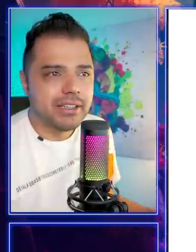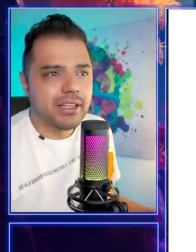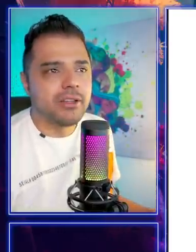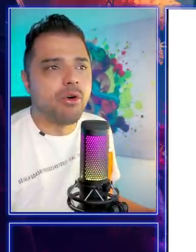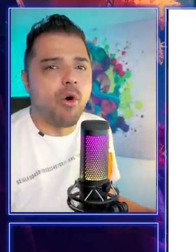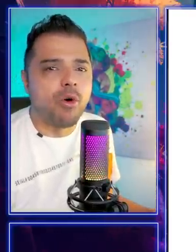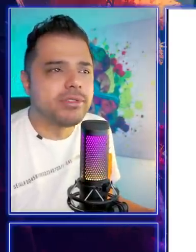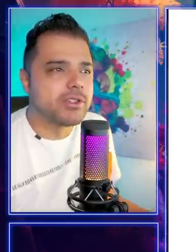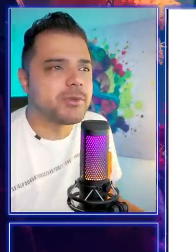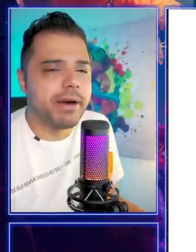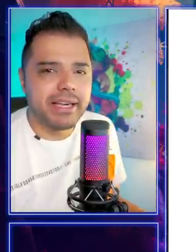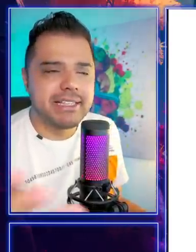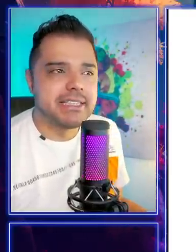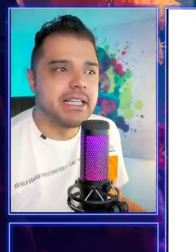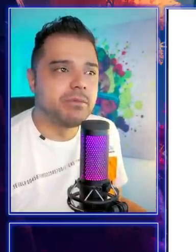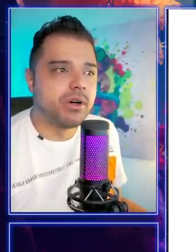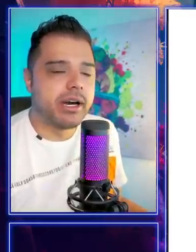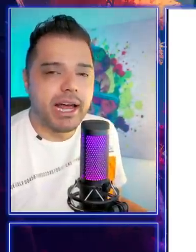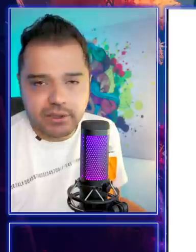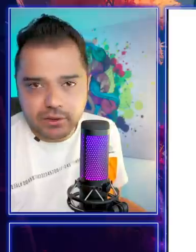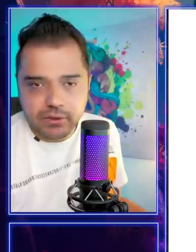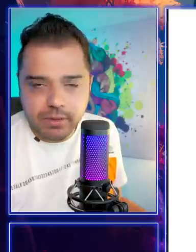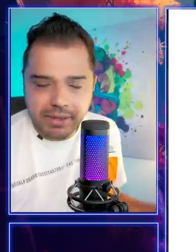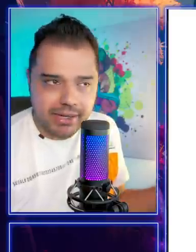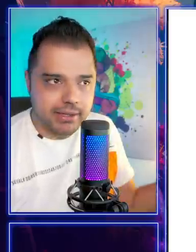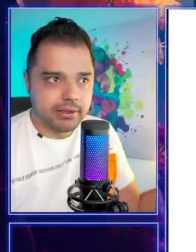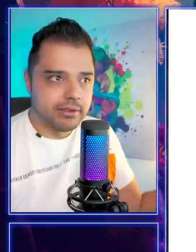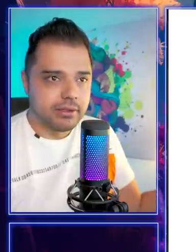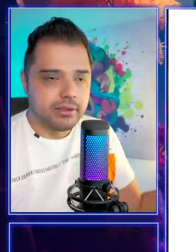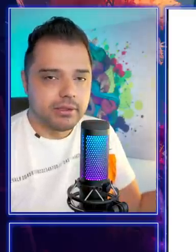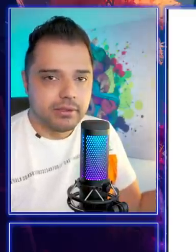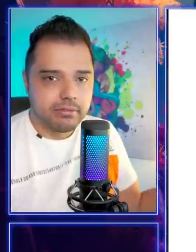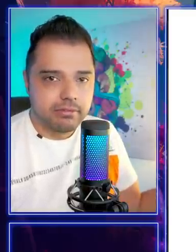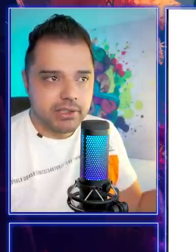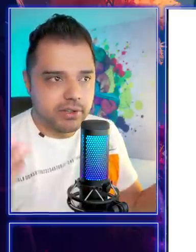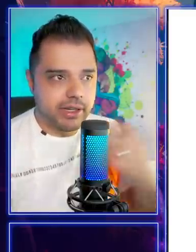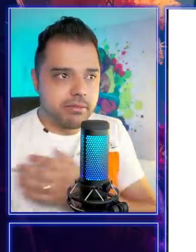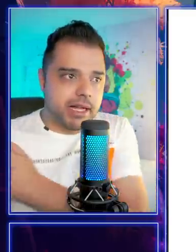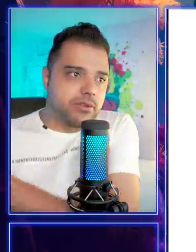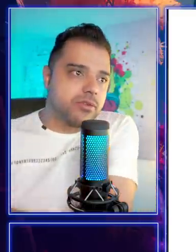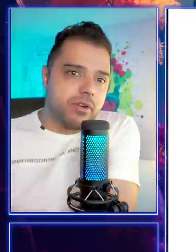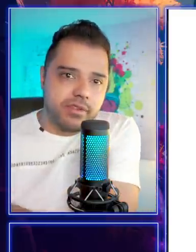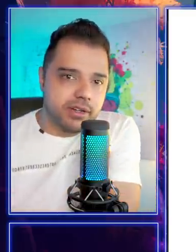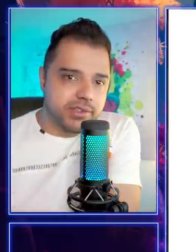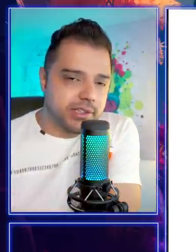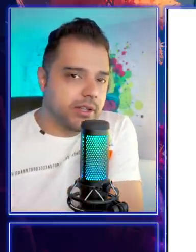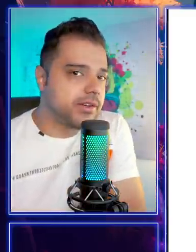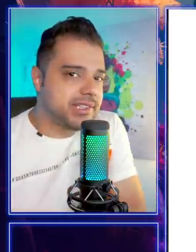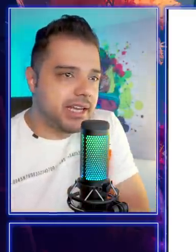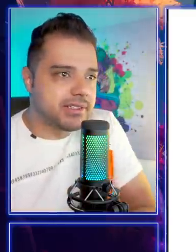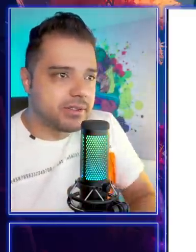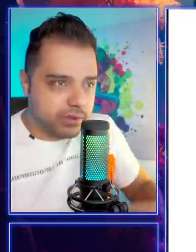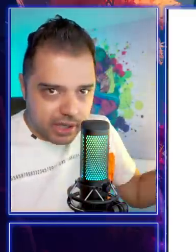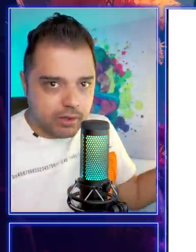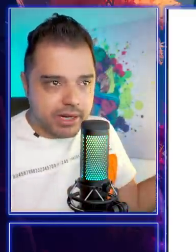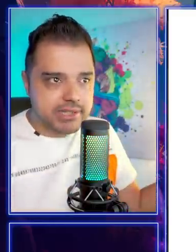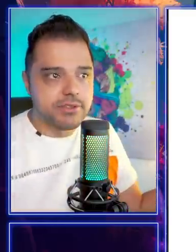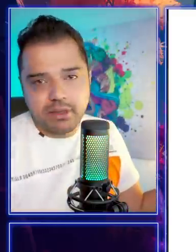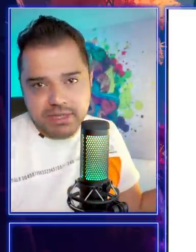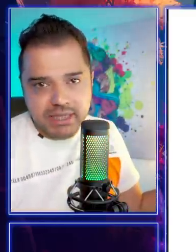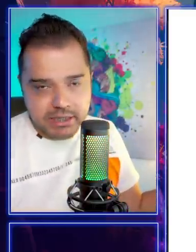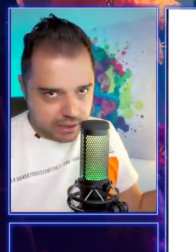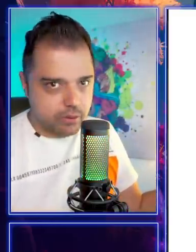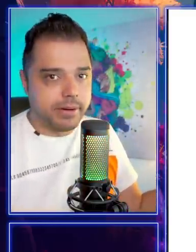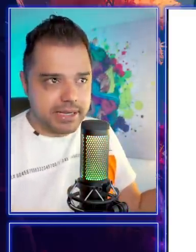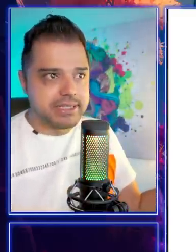hora indo contra os países Democráticos mas espera aí é só lembrar dos governos anteriores deles com